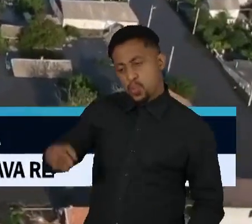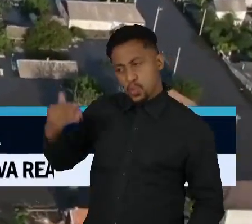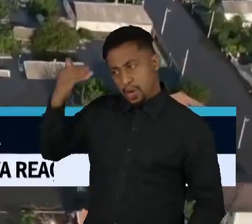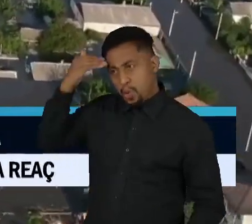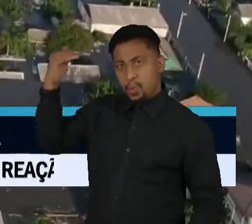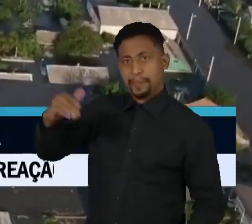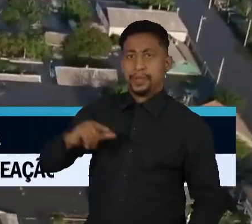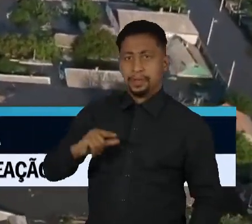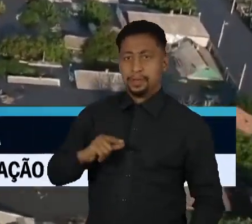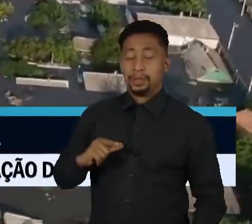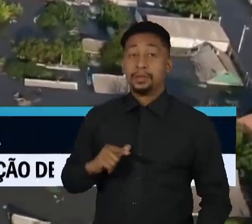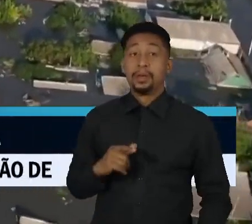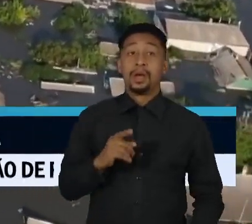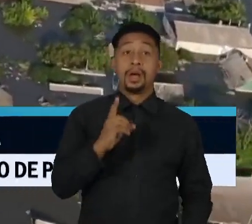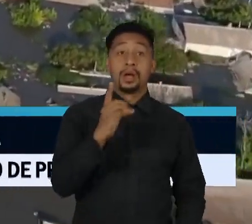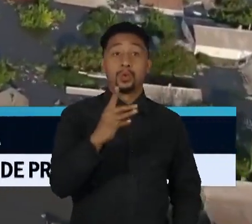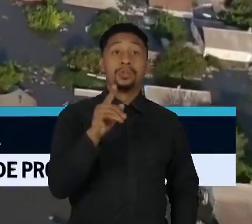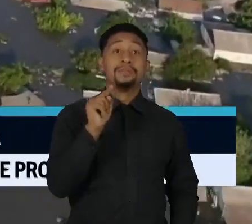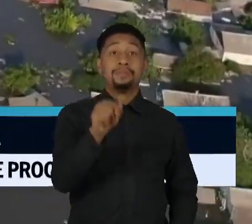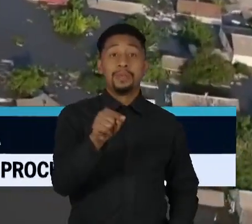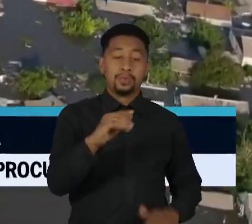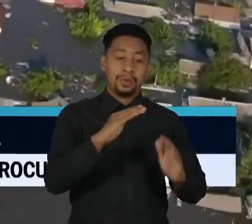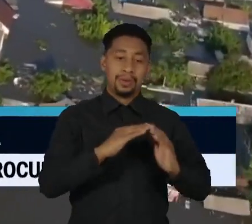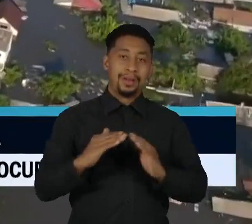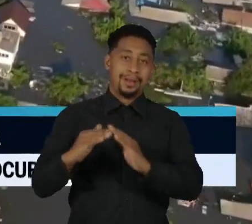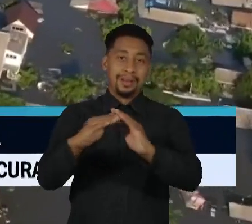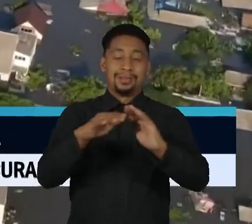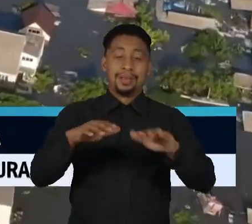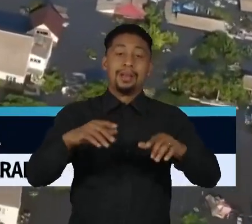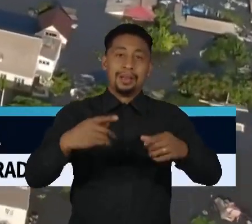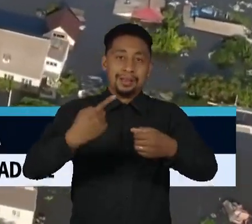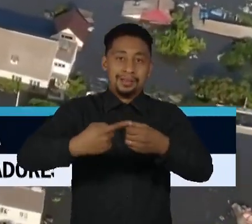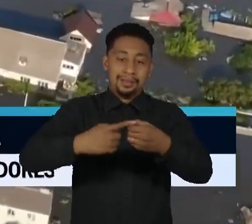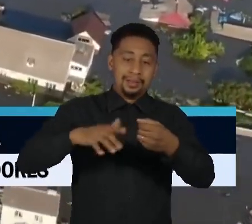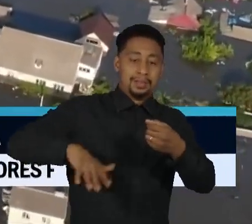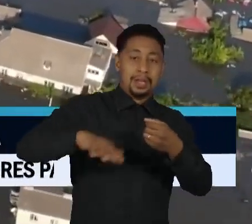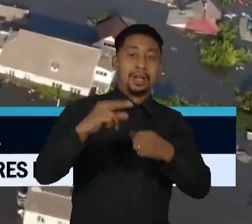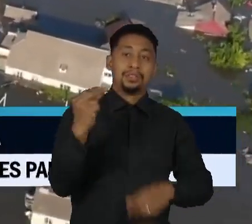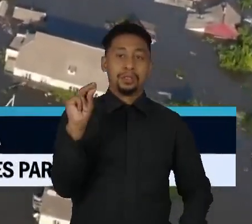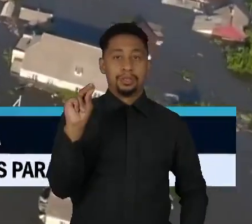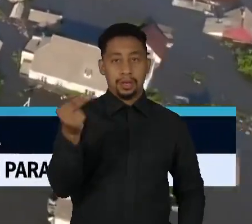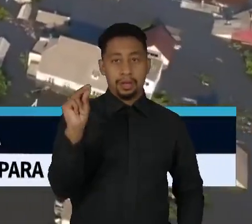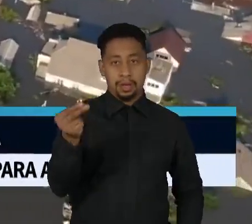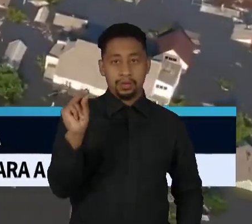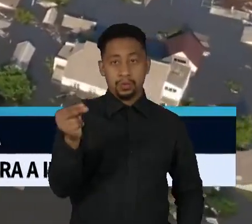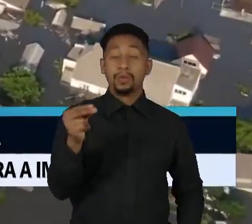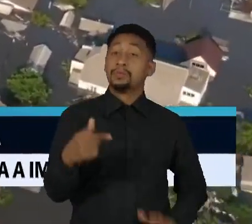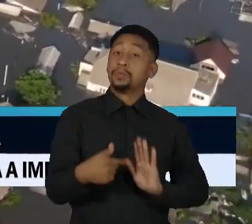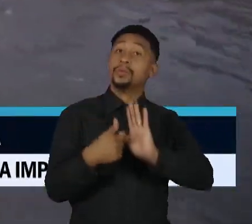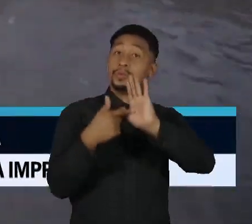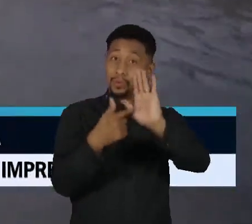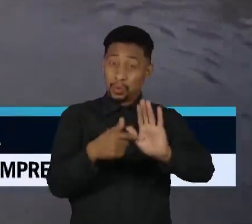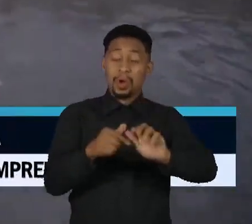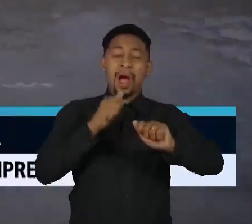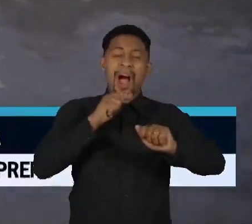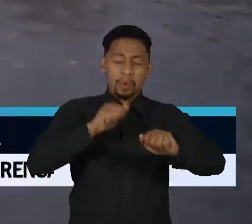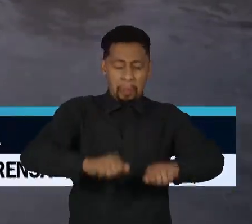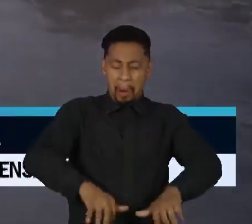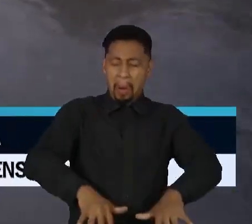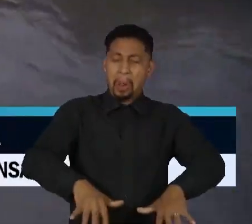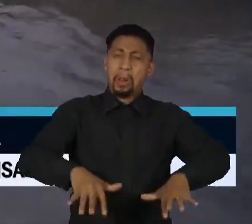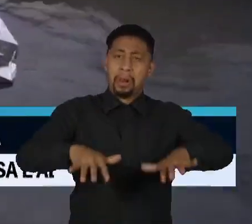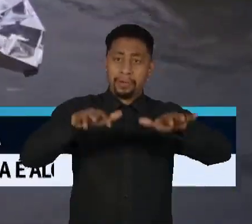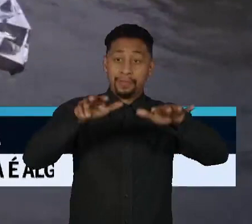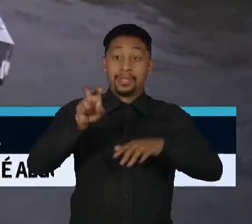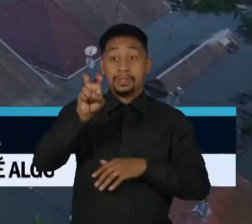Cerca de 14 mil casas da cidade de Kherson, que está sob controle russo, desde o ano passado ficaram debaixo d'água.